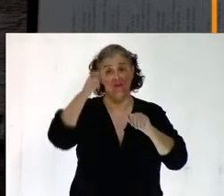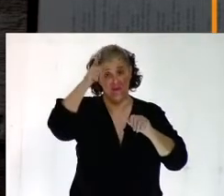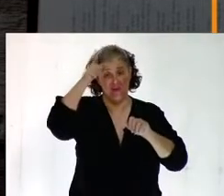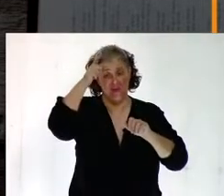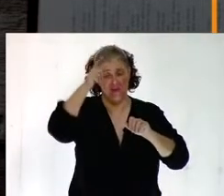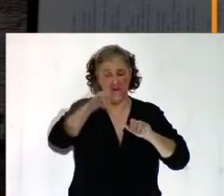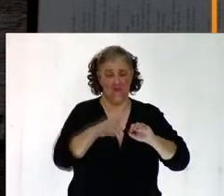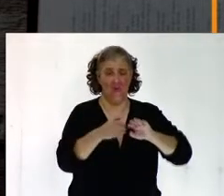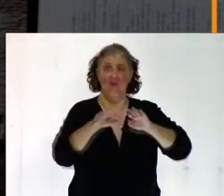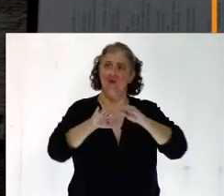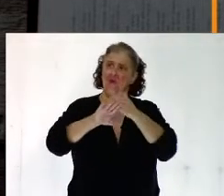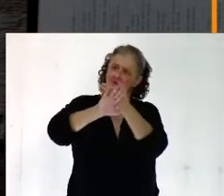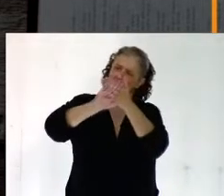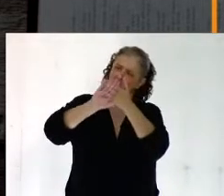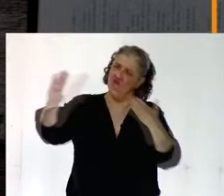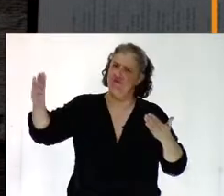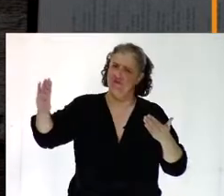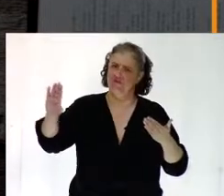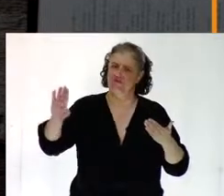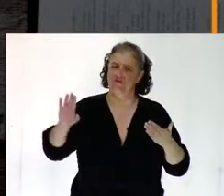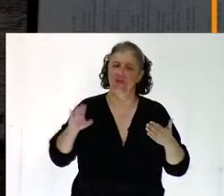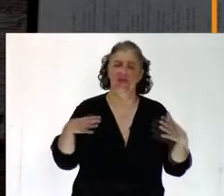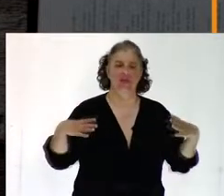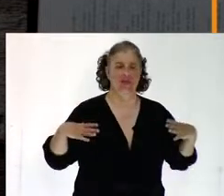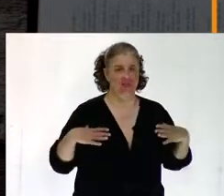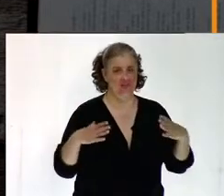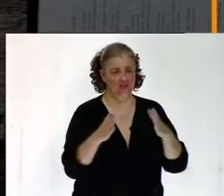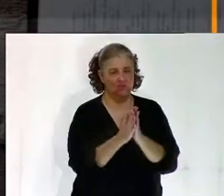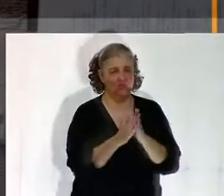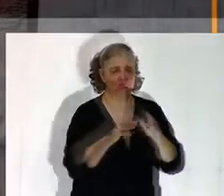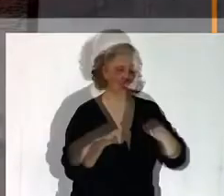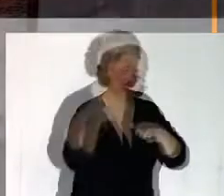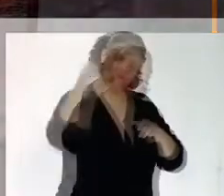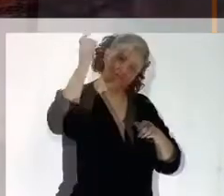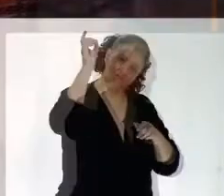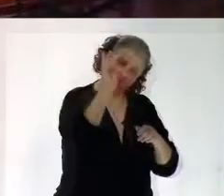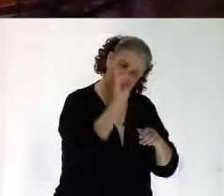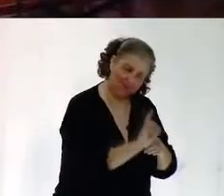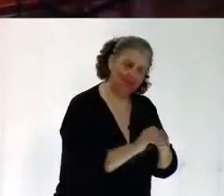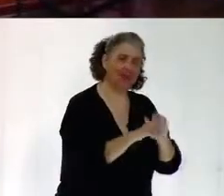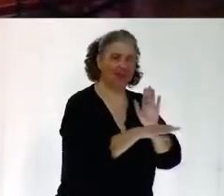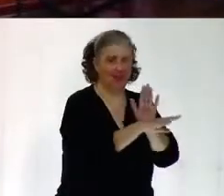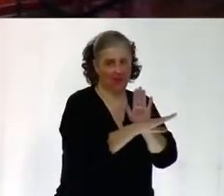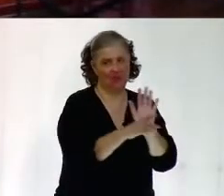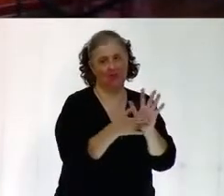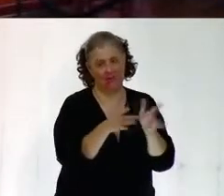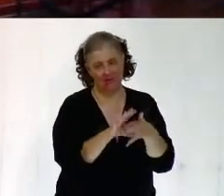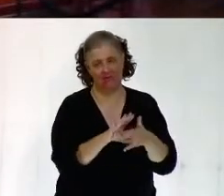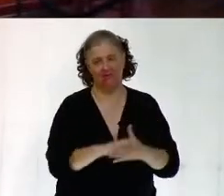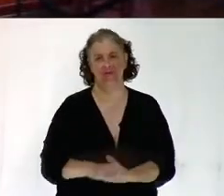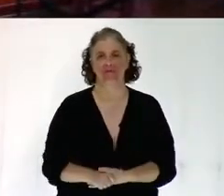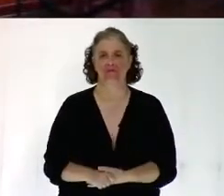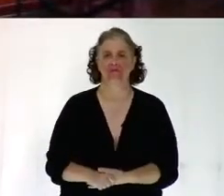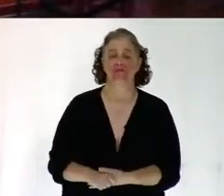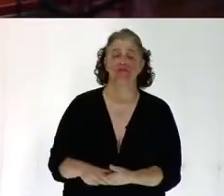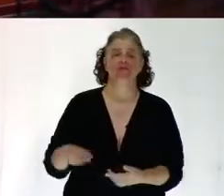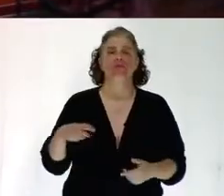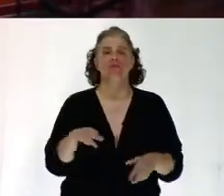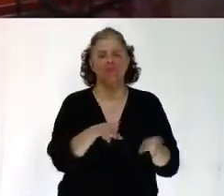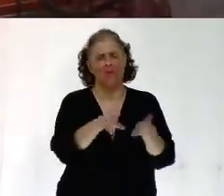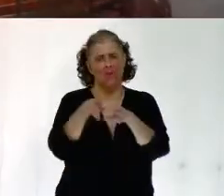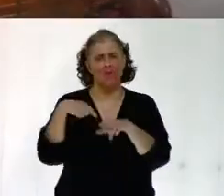o diabo e eis que vieram anjos e os serviram meus irmãos nós sempre usamos